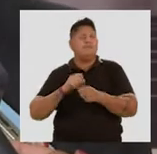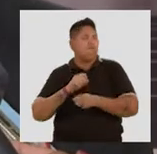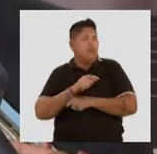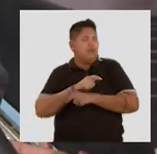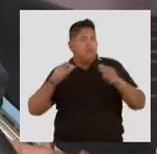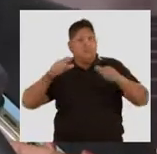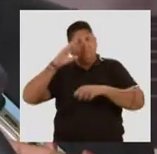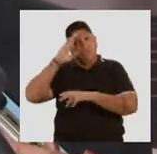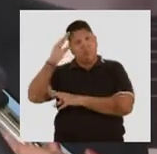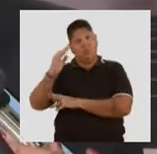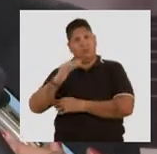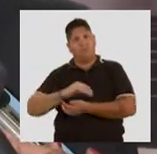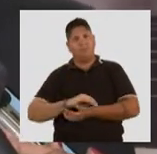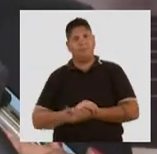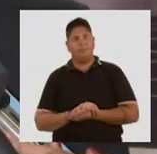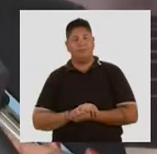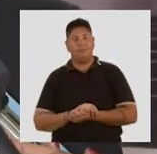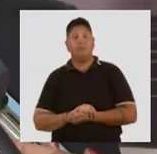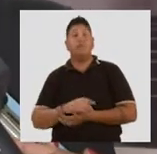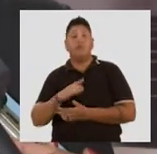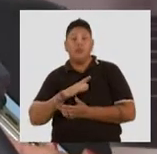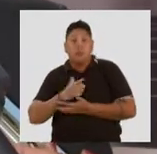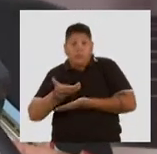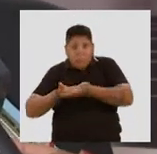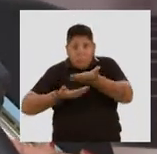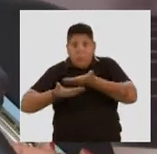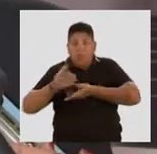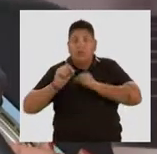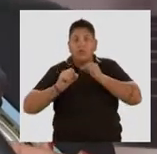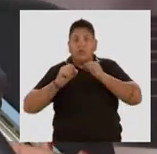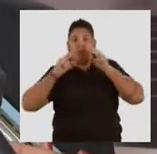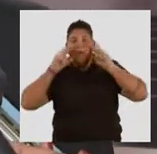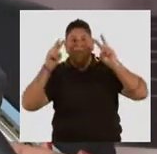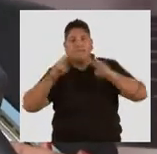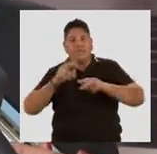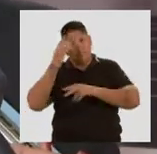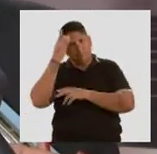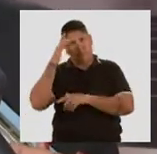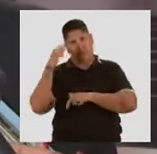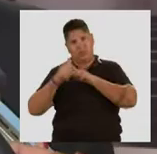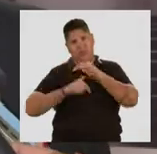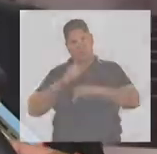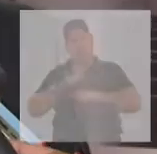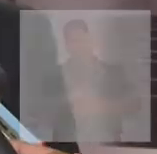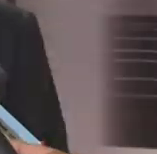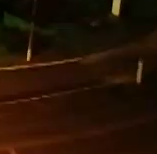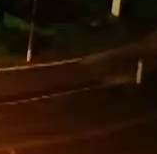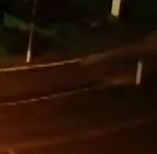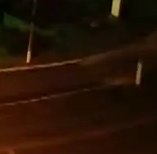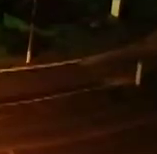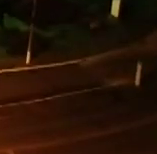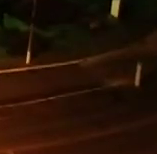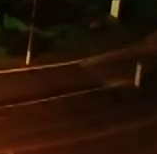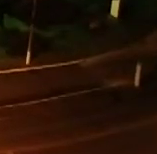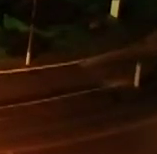forma absolutamente primorosa. Então, o termo de cooperação visa facilitar esse trabalho para a AGU.